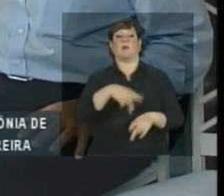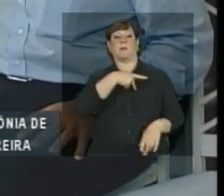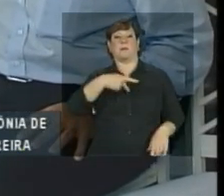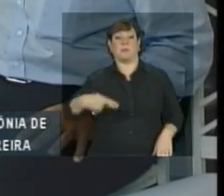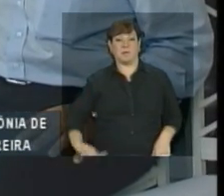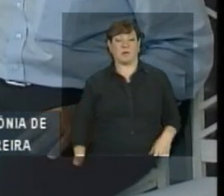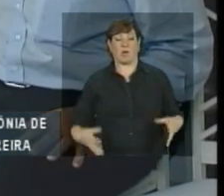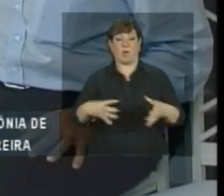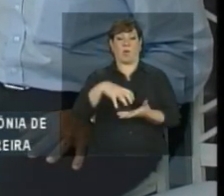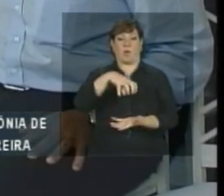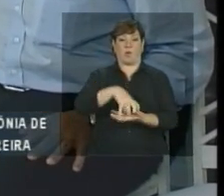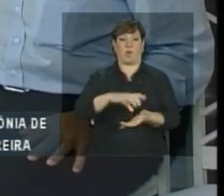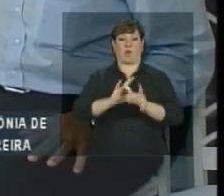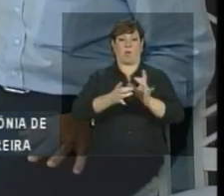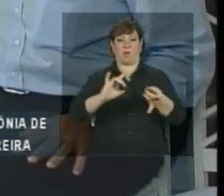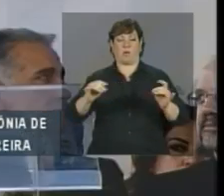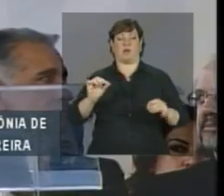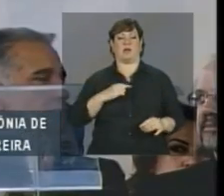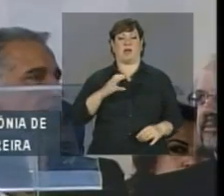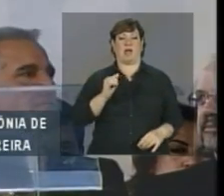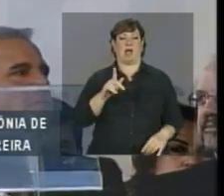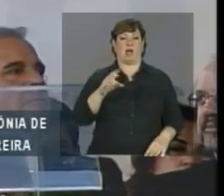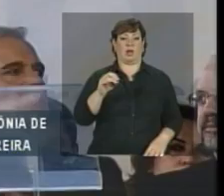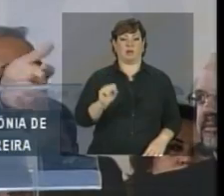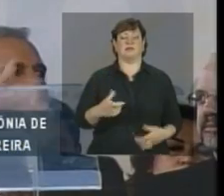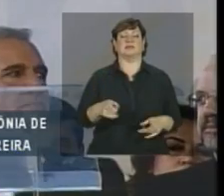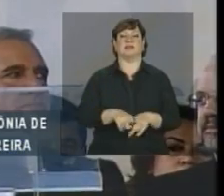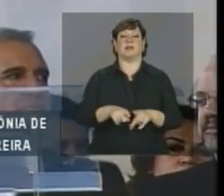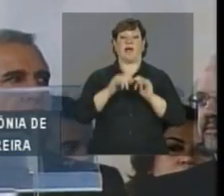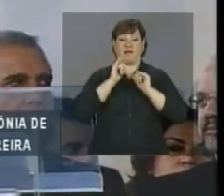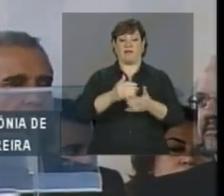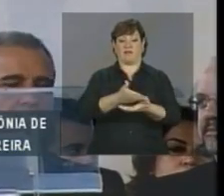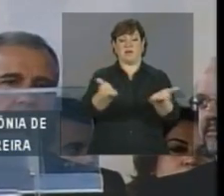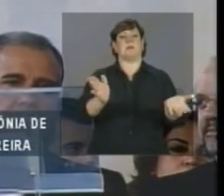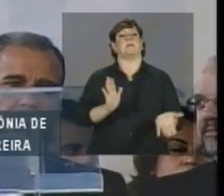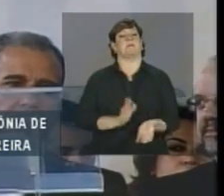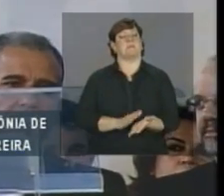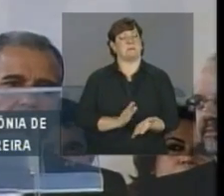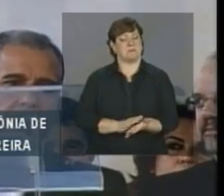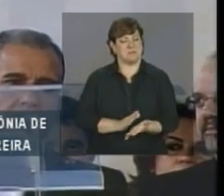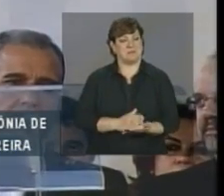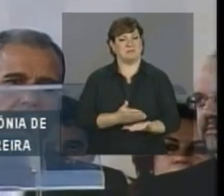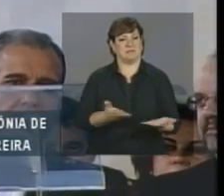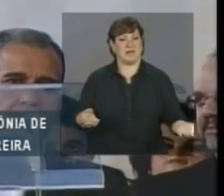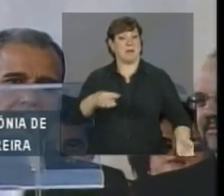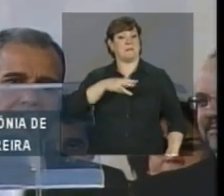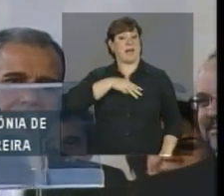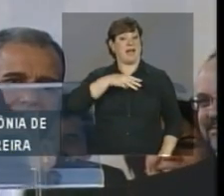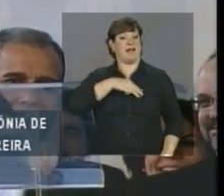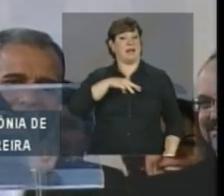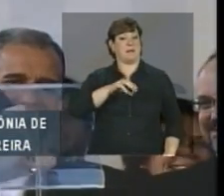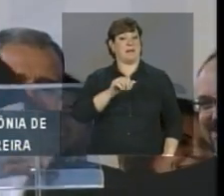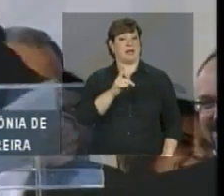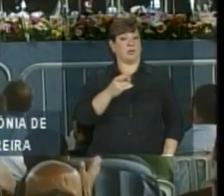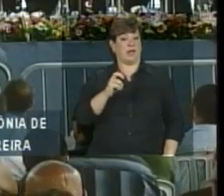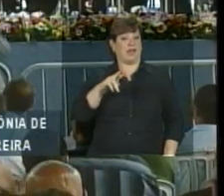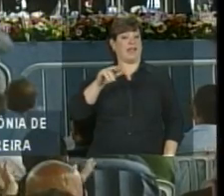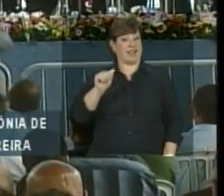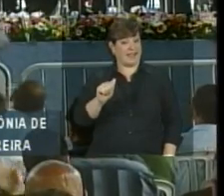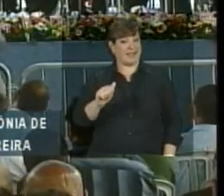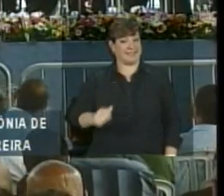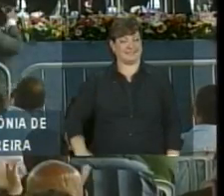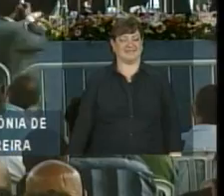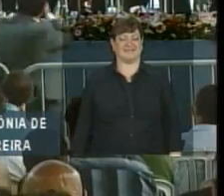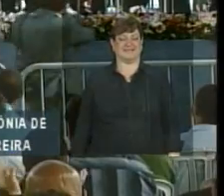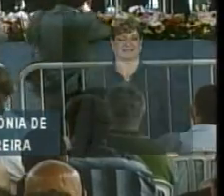Comitê Olímpico, Carlos Nussmann, e dizer para vocês, parabéns, Madureira!